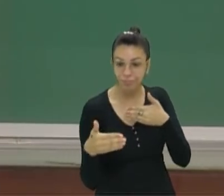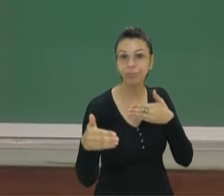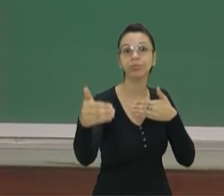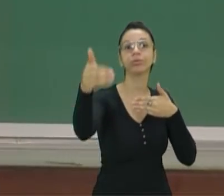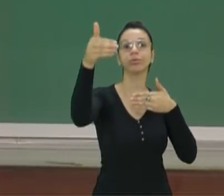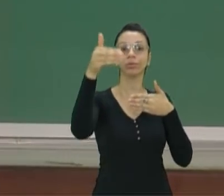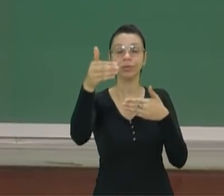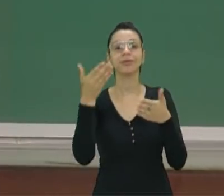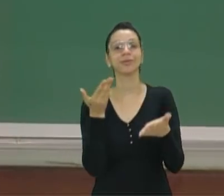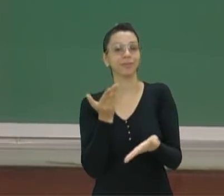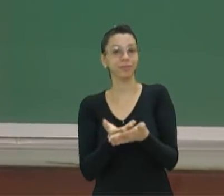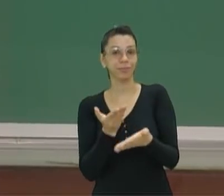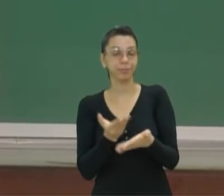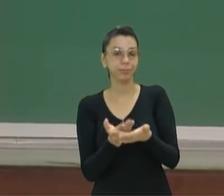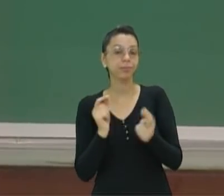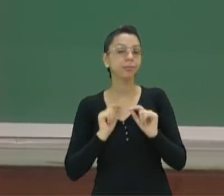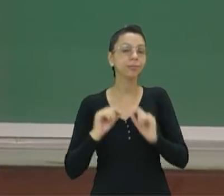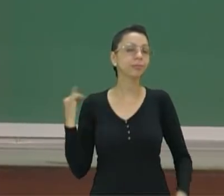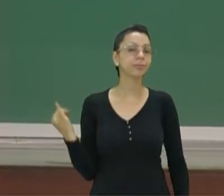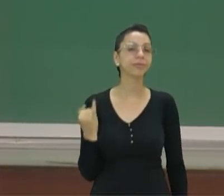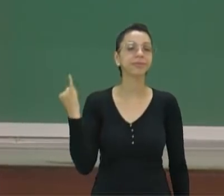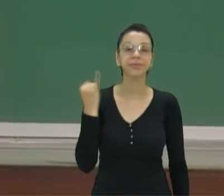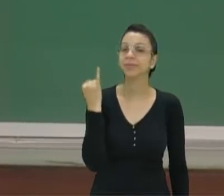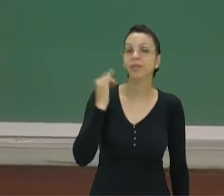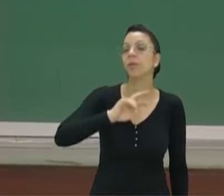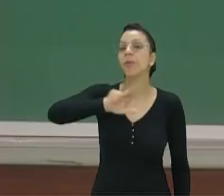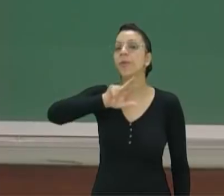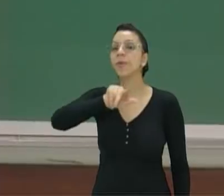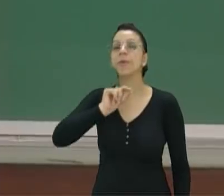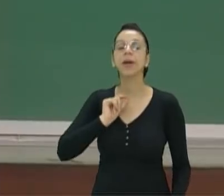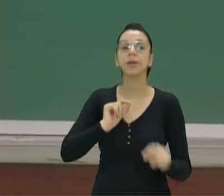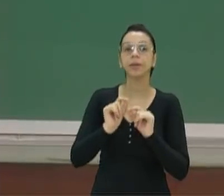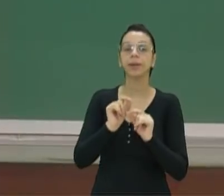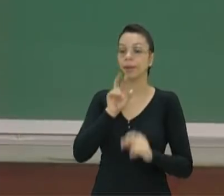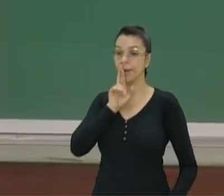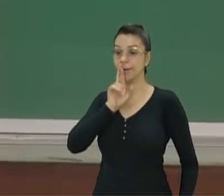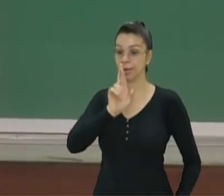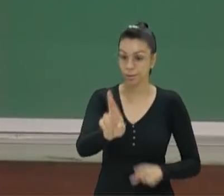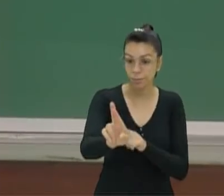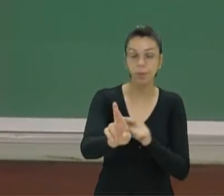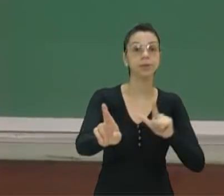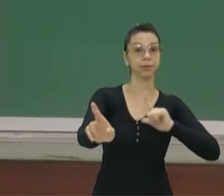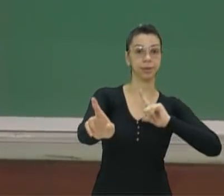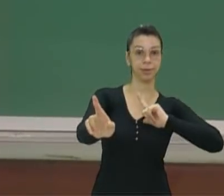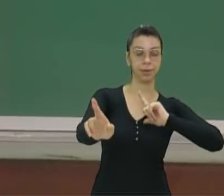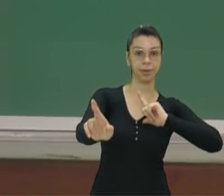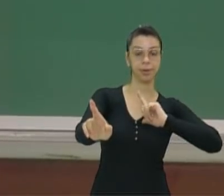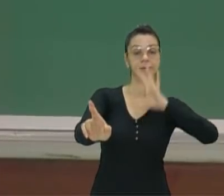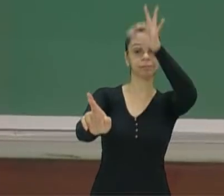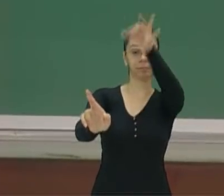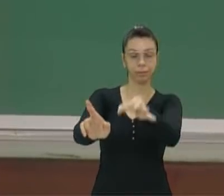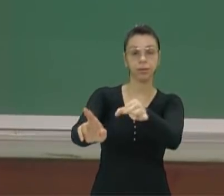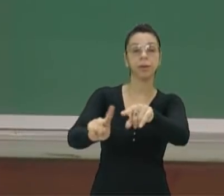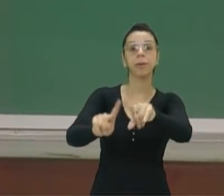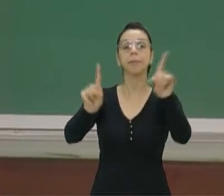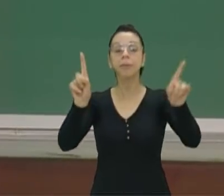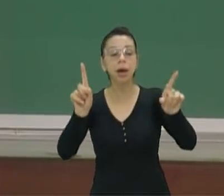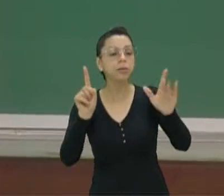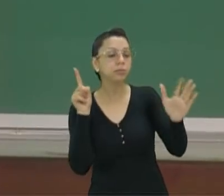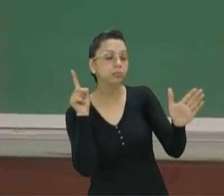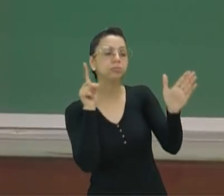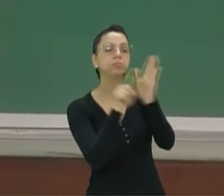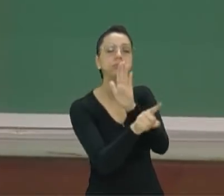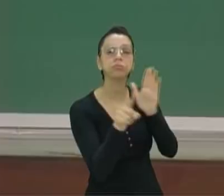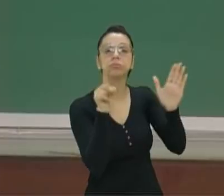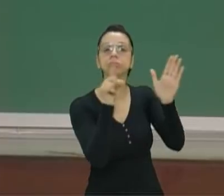fazer durante essa aula, o mais importante não é chegar às respostas, chegar a uma certeza, mas é questionar